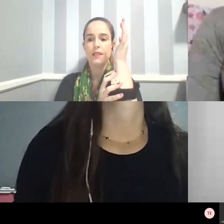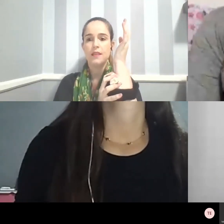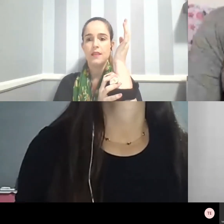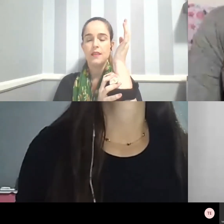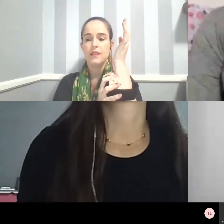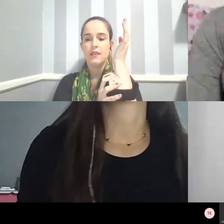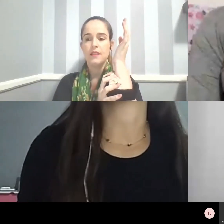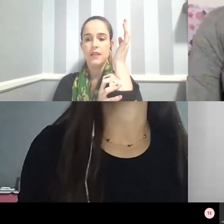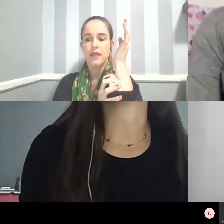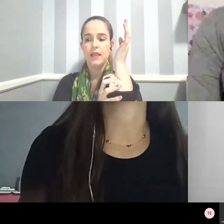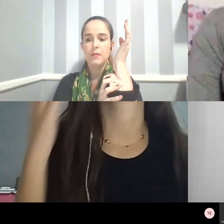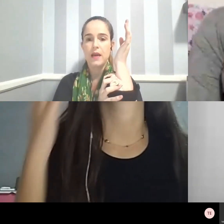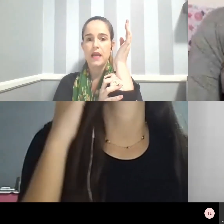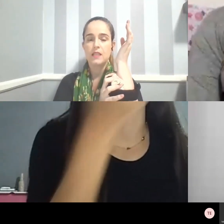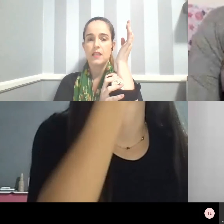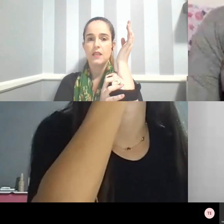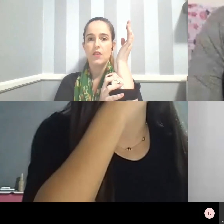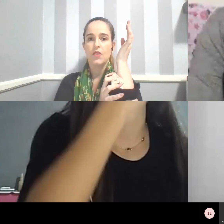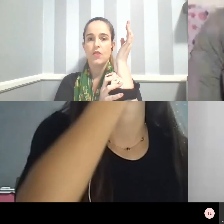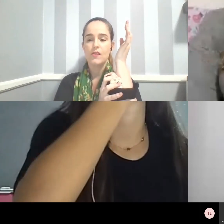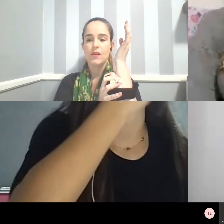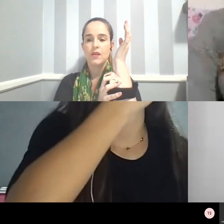também. E aí, quem dá mais?